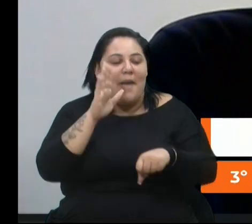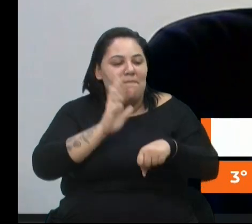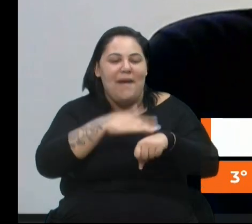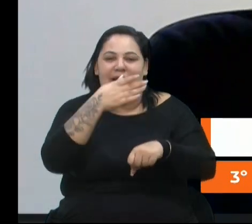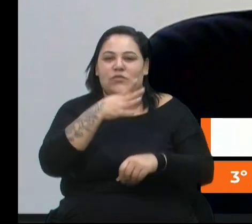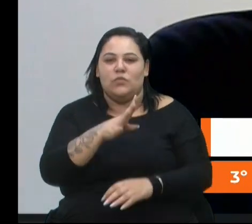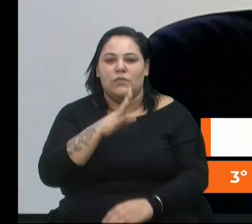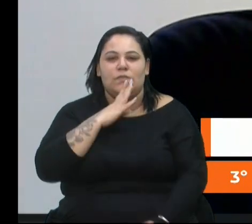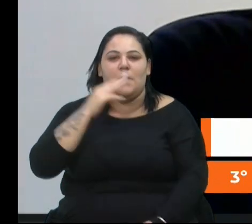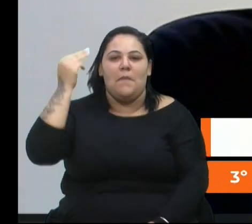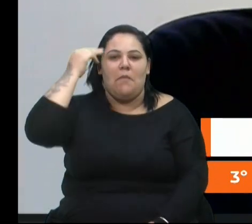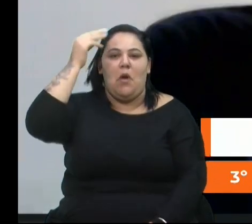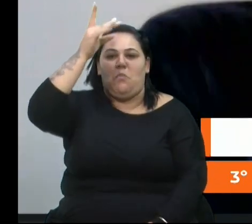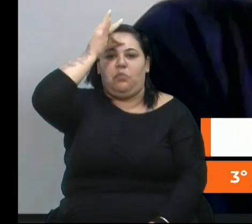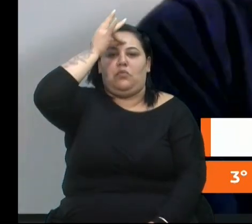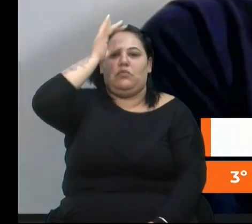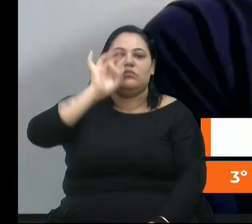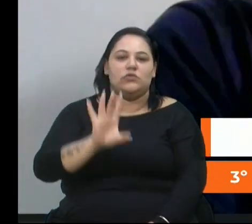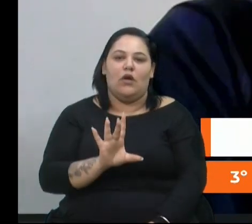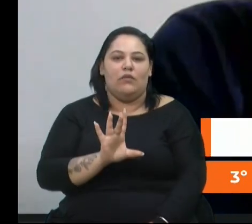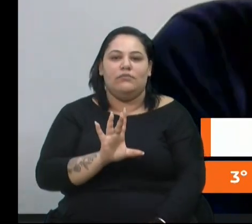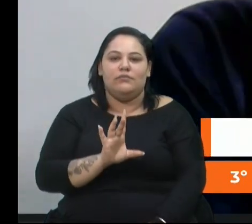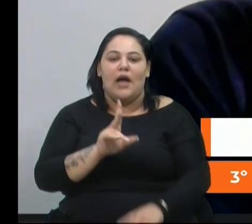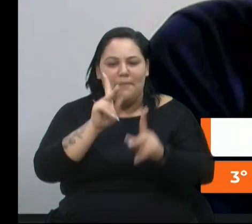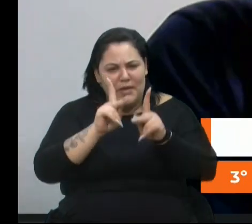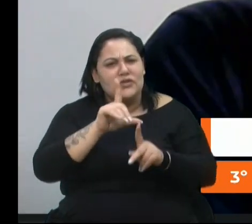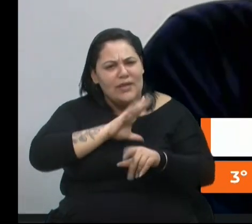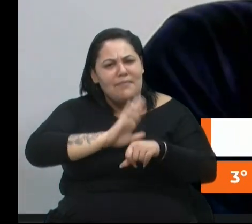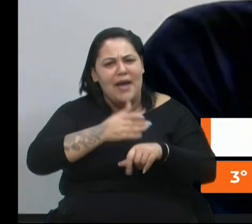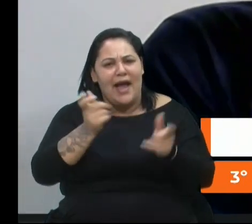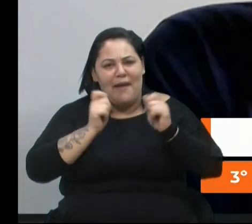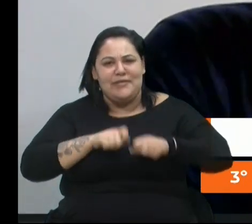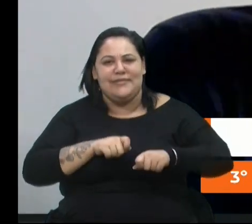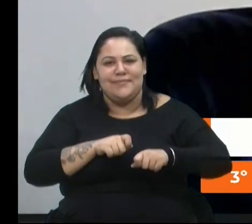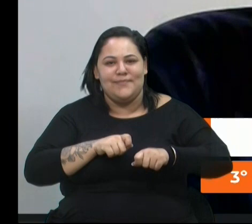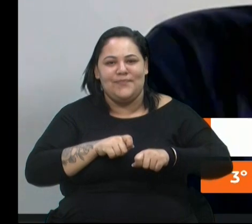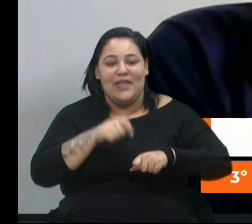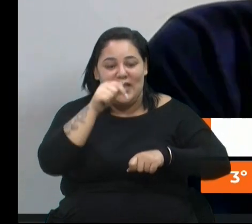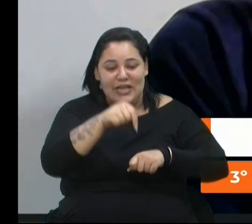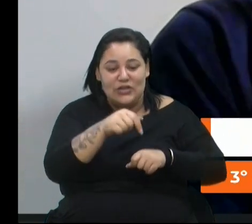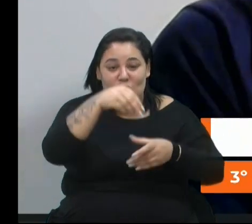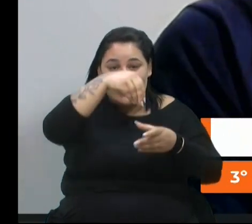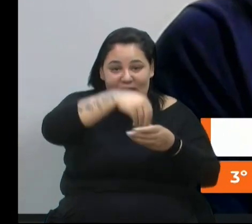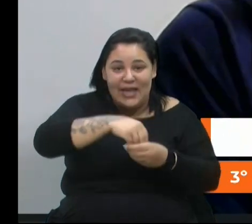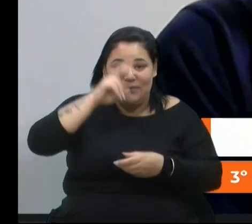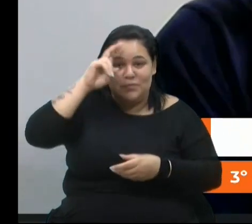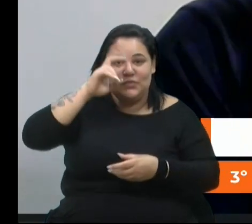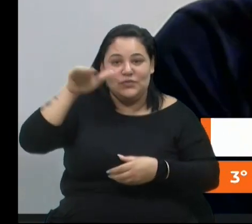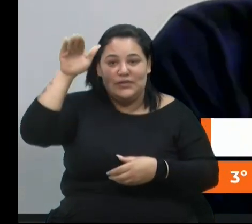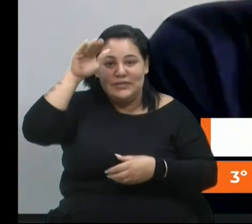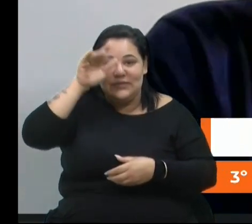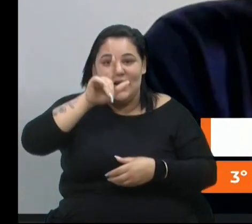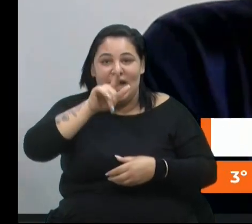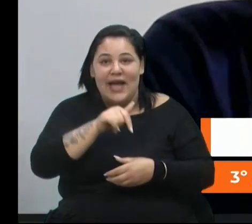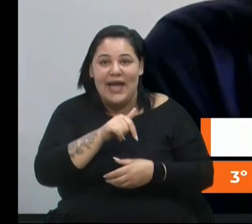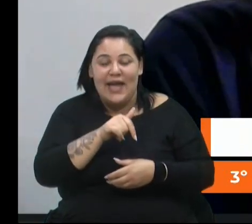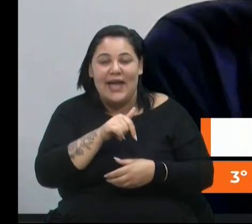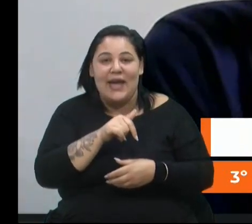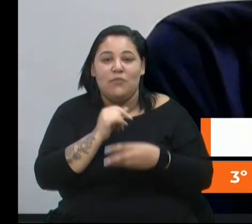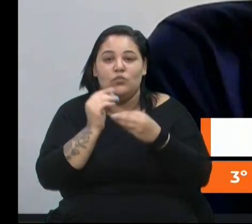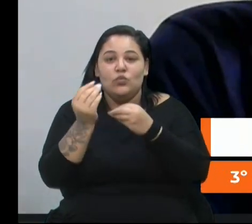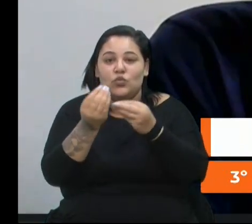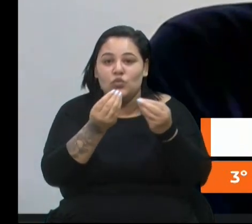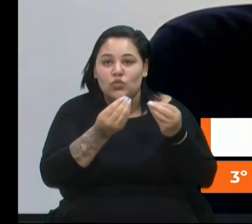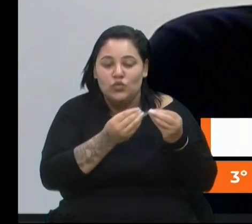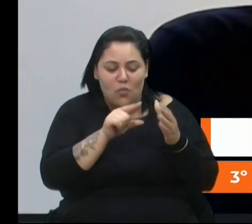conhecimento memorizável. E isso, dentro da superdotação, acaba se tornando uma coisa ainda